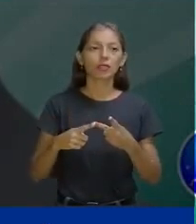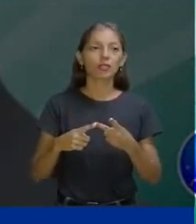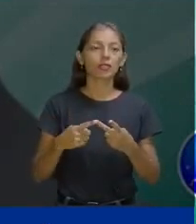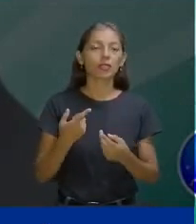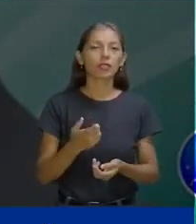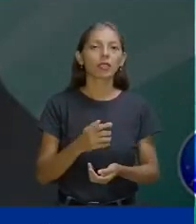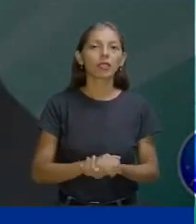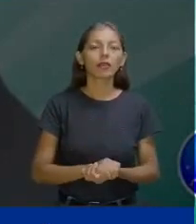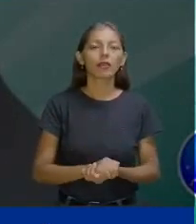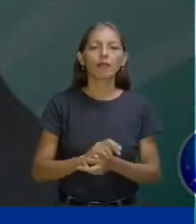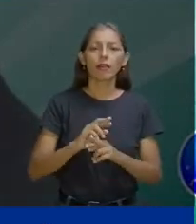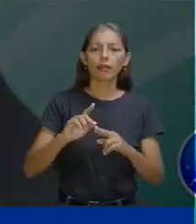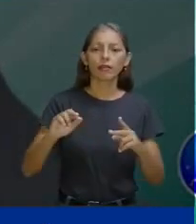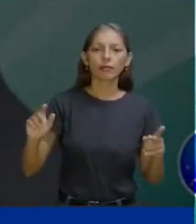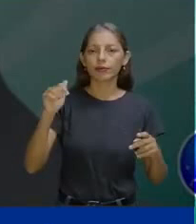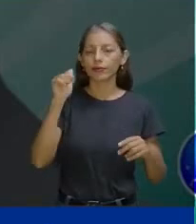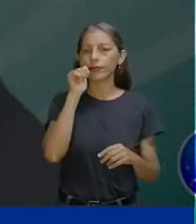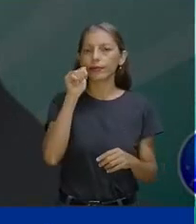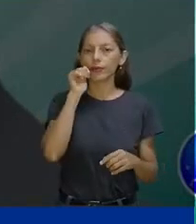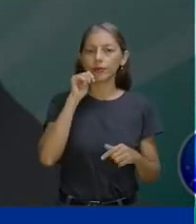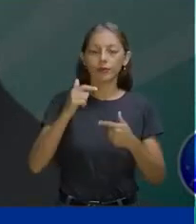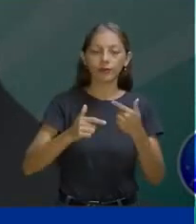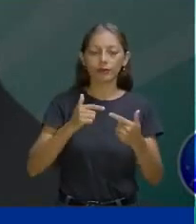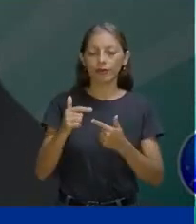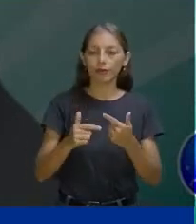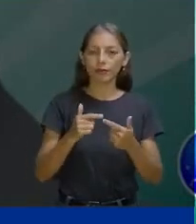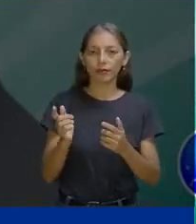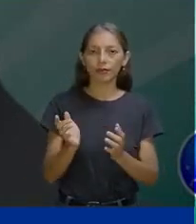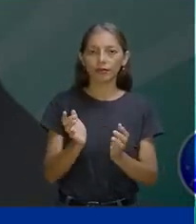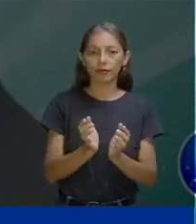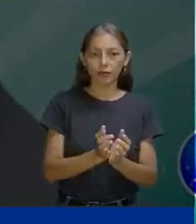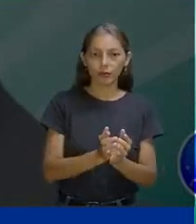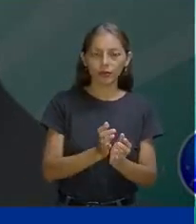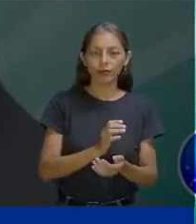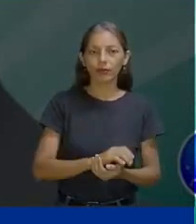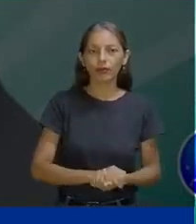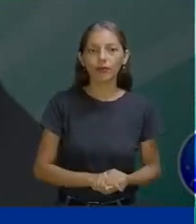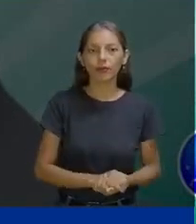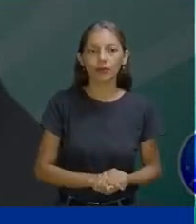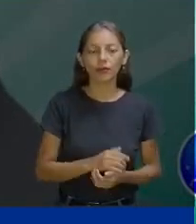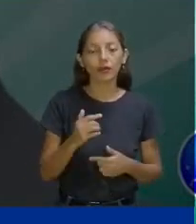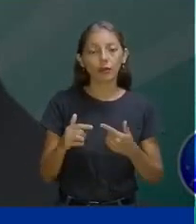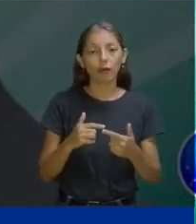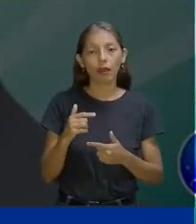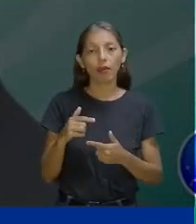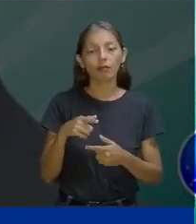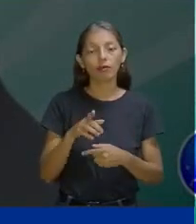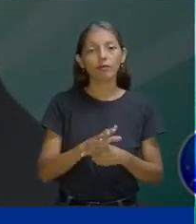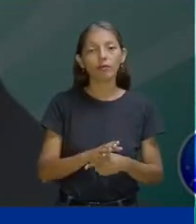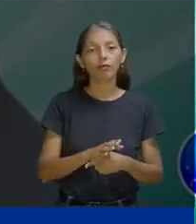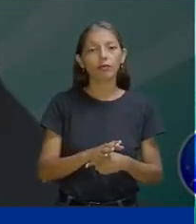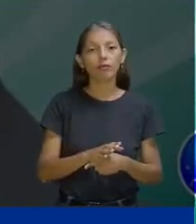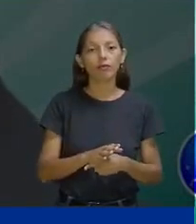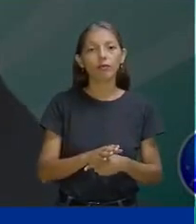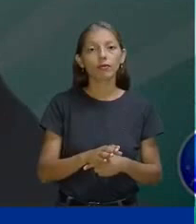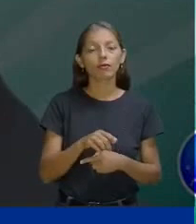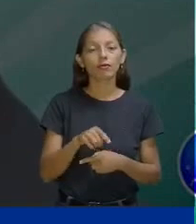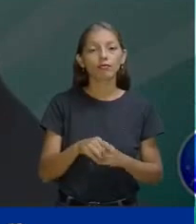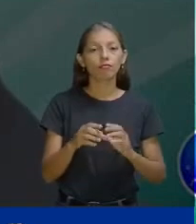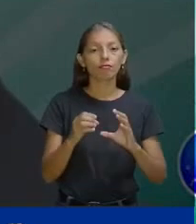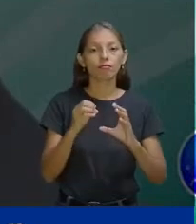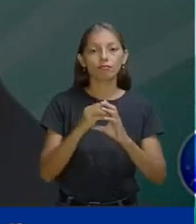Tina Souza, Madeira, de pele demais. Clara, cabelos presos, está de maquiagem coordena, feita, né, com batom rosa em seus lábios. O evento na sede do